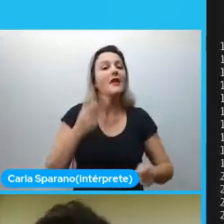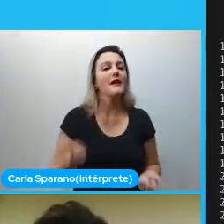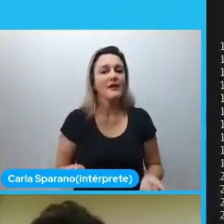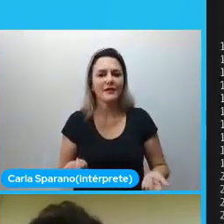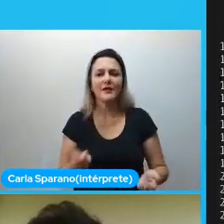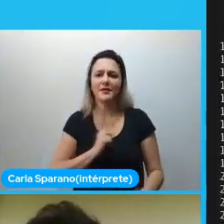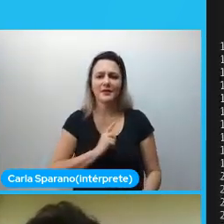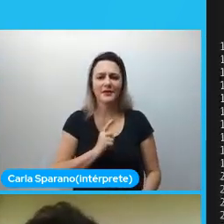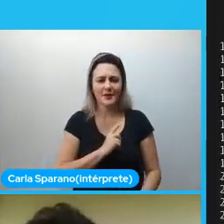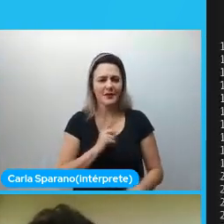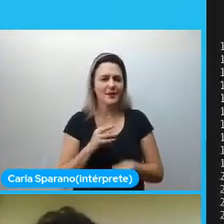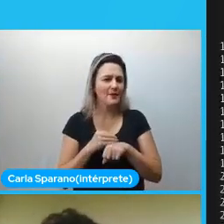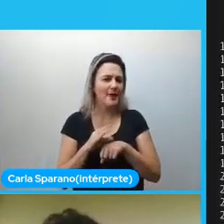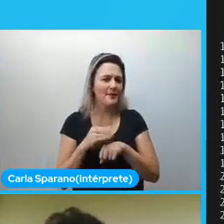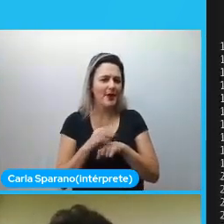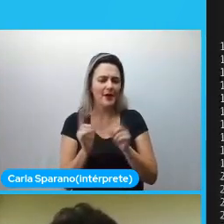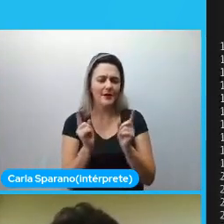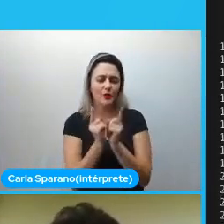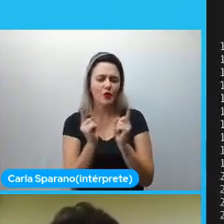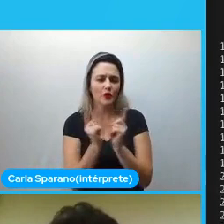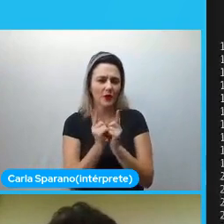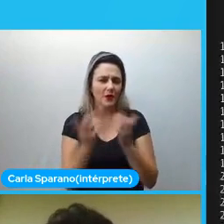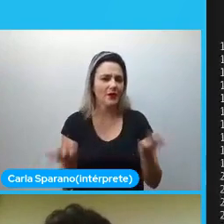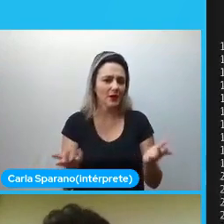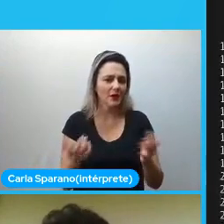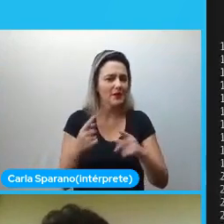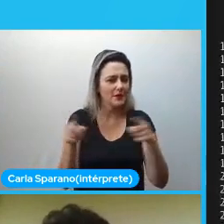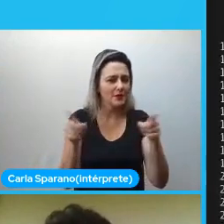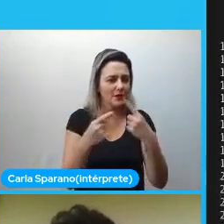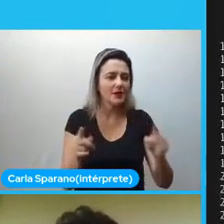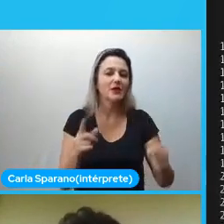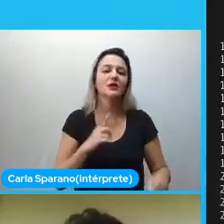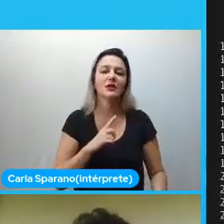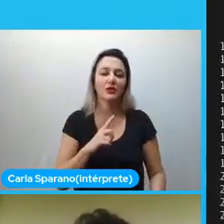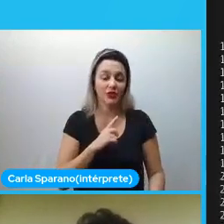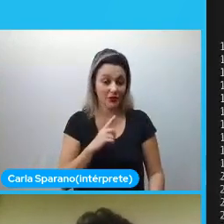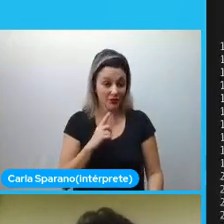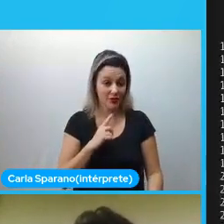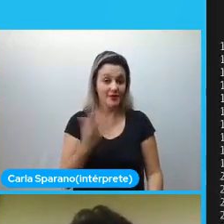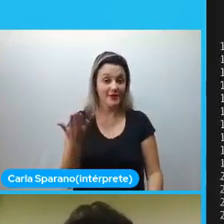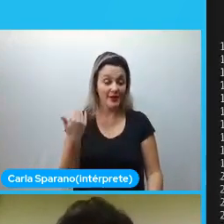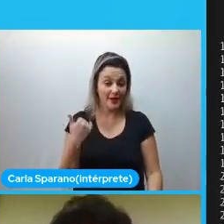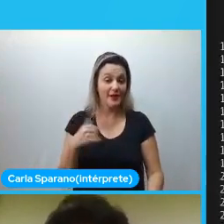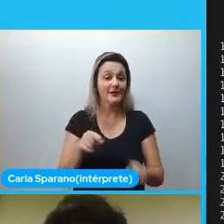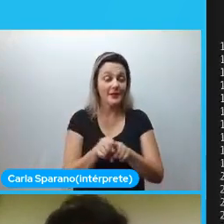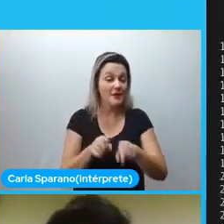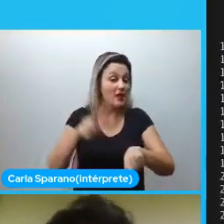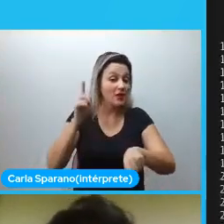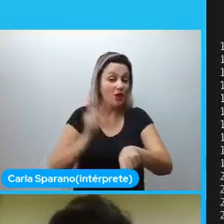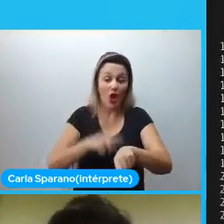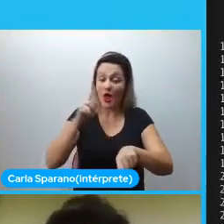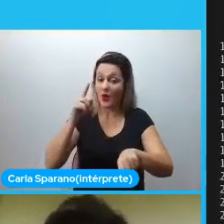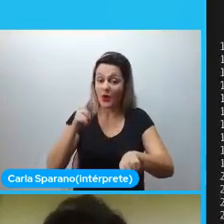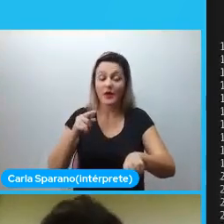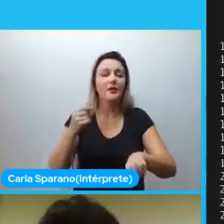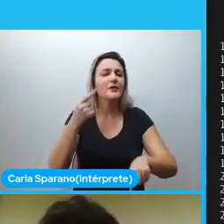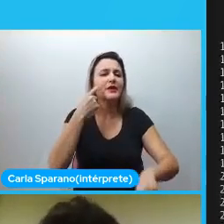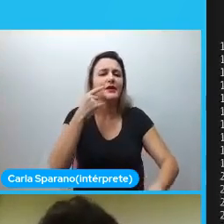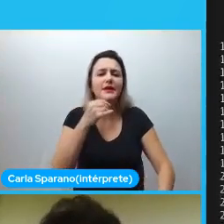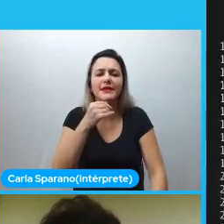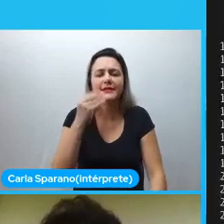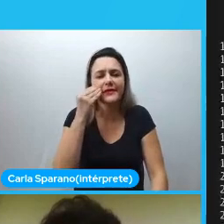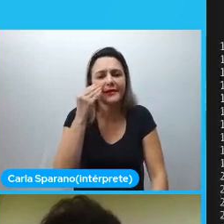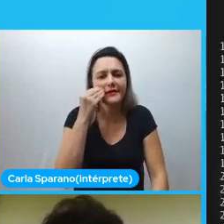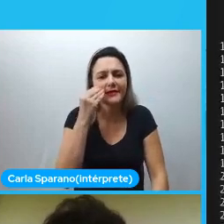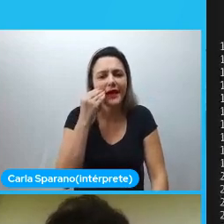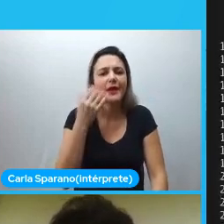vinhetinhas, né? E o lance que eles tinham os pads, né? E eles apertavam e tocavam na hora. E eu queria simular isso aqui, só que